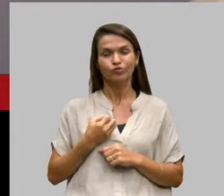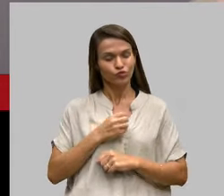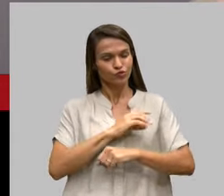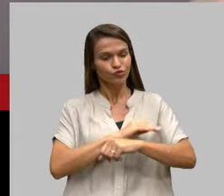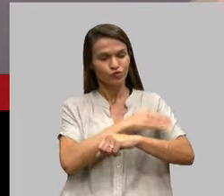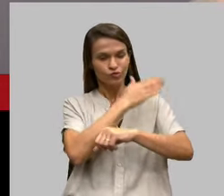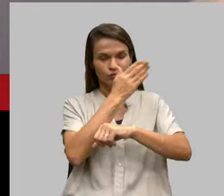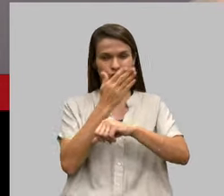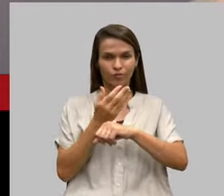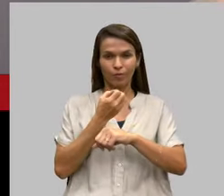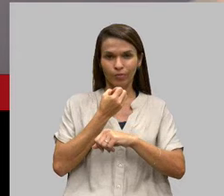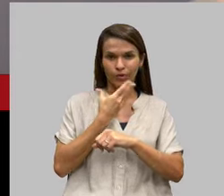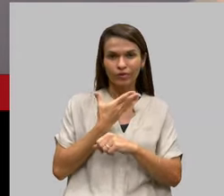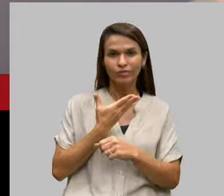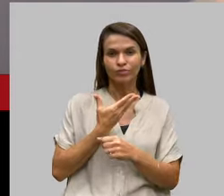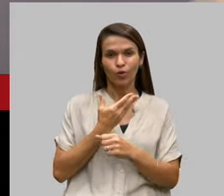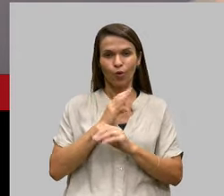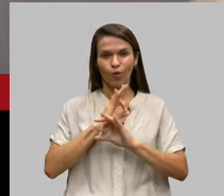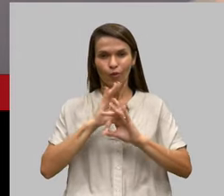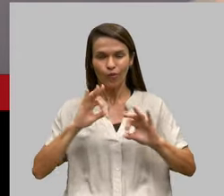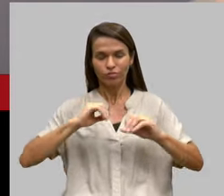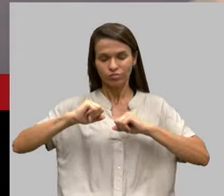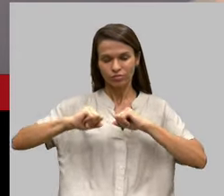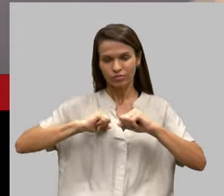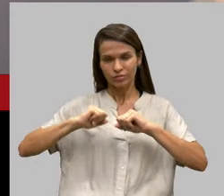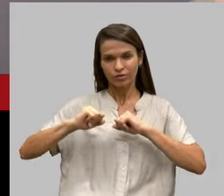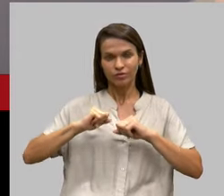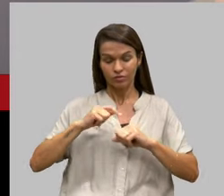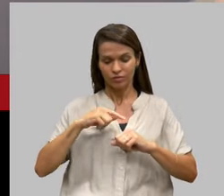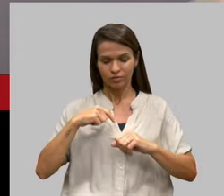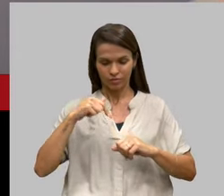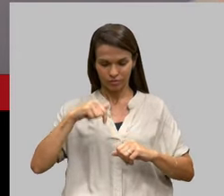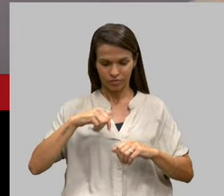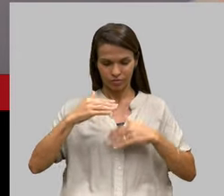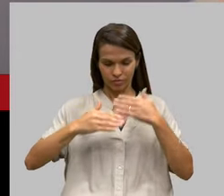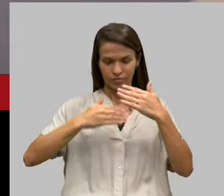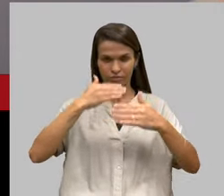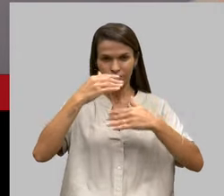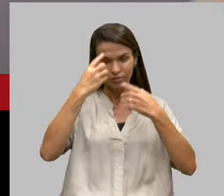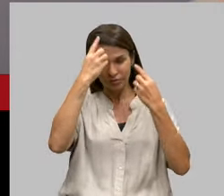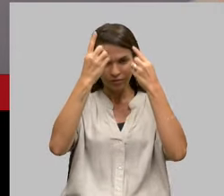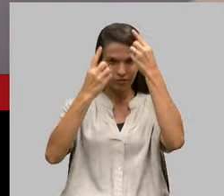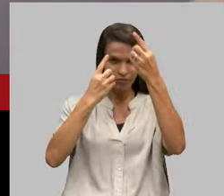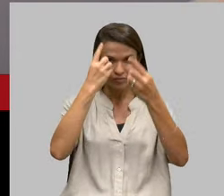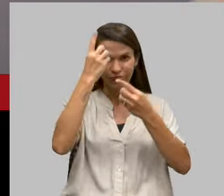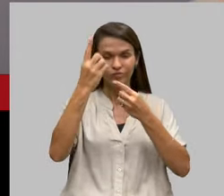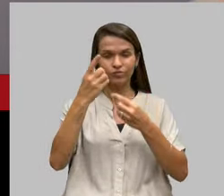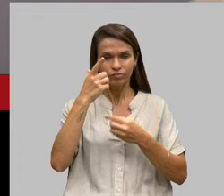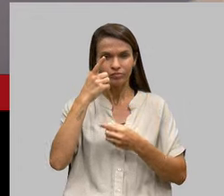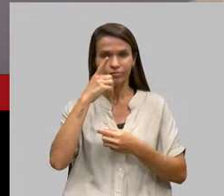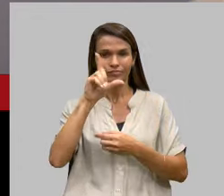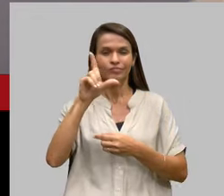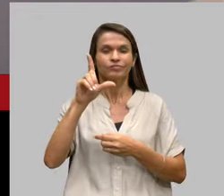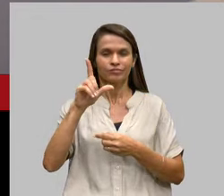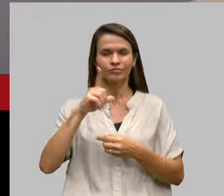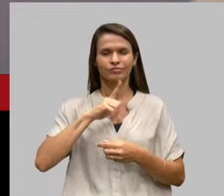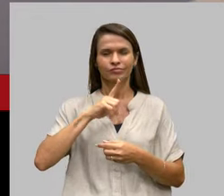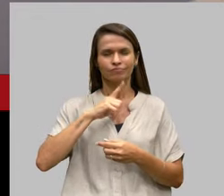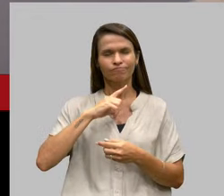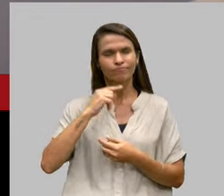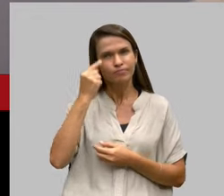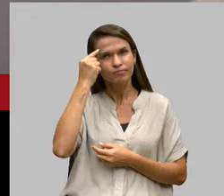que debatemos e que e que que a gente construa né ideias e que a gente que a gente tenha sempre em mente